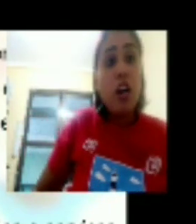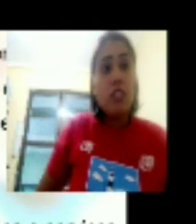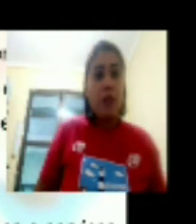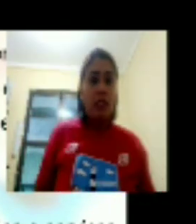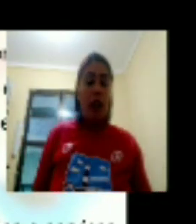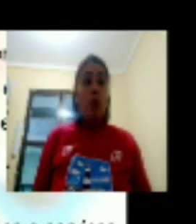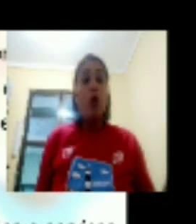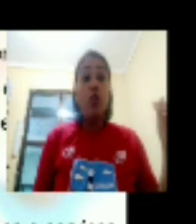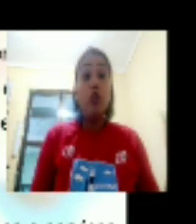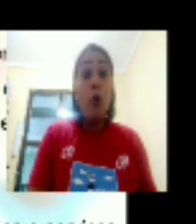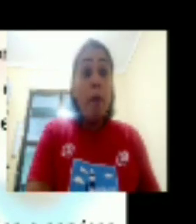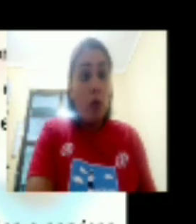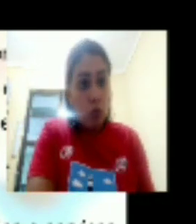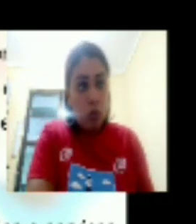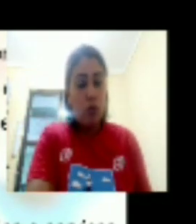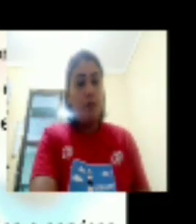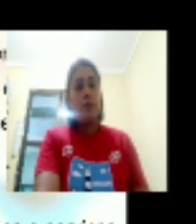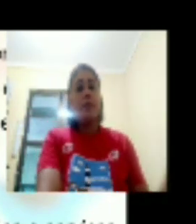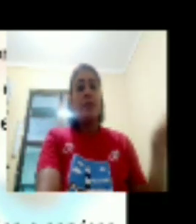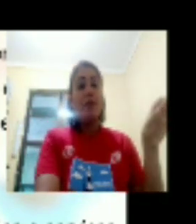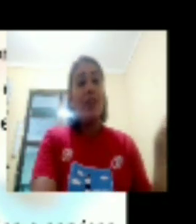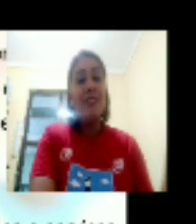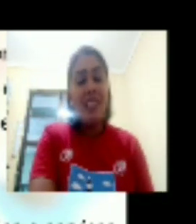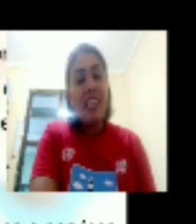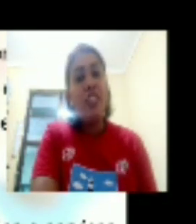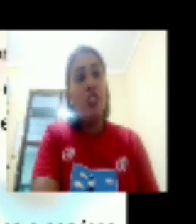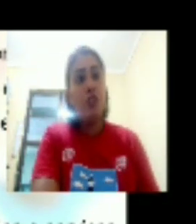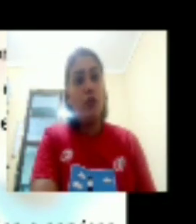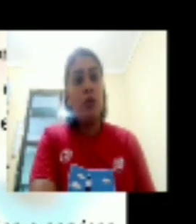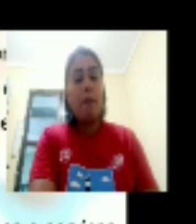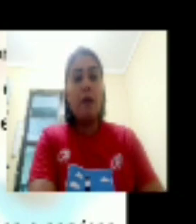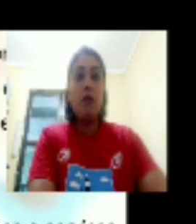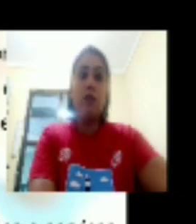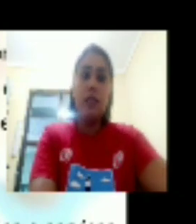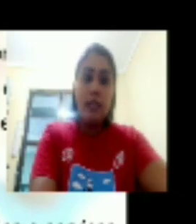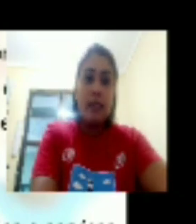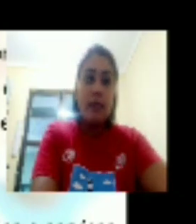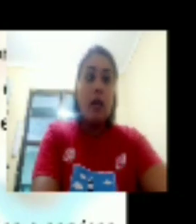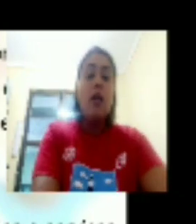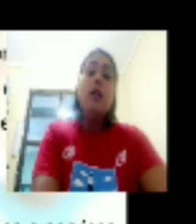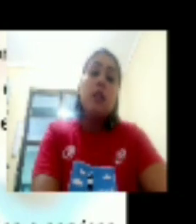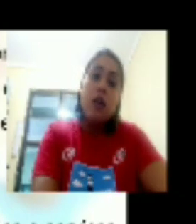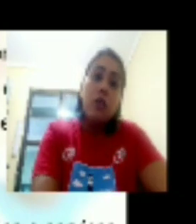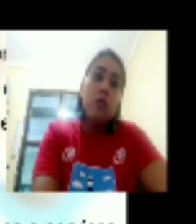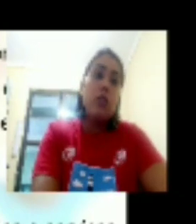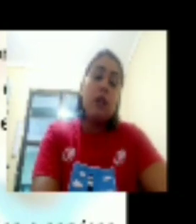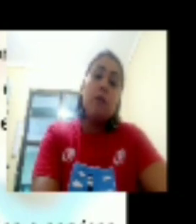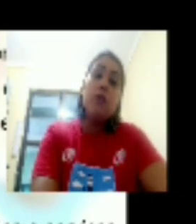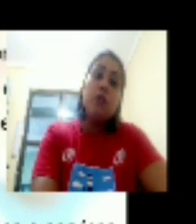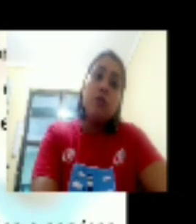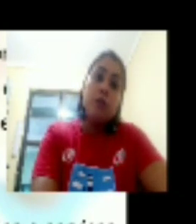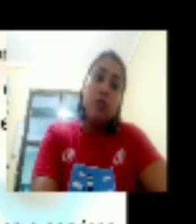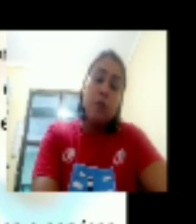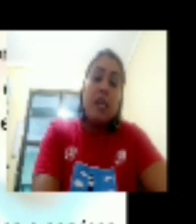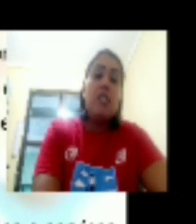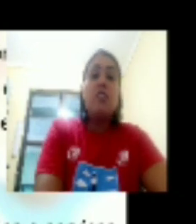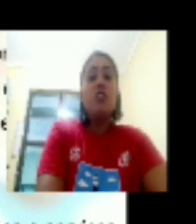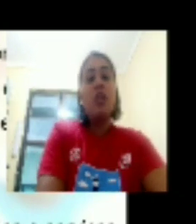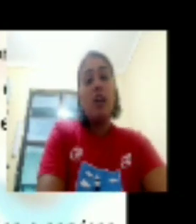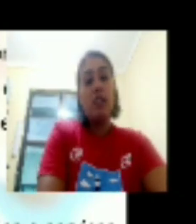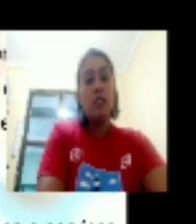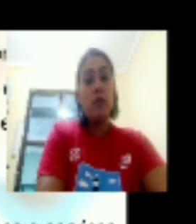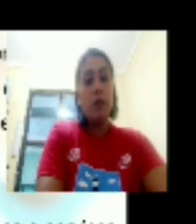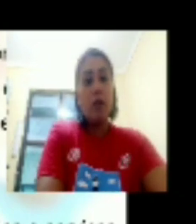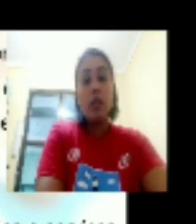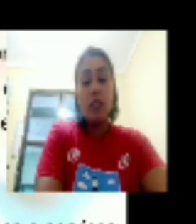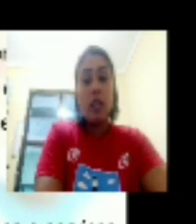Nenhum hospital do mundo tem estrutura para uma coisa dessa. Tanto que tem muitos países